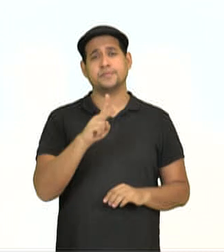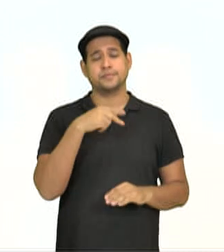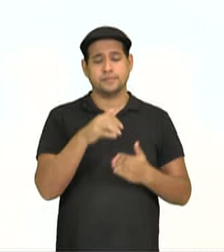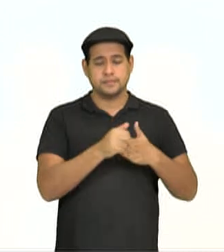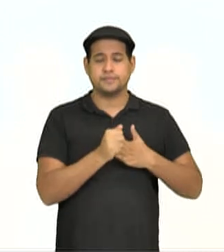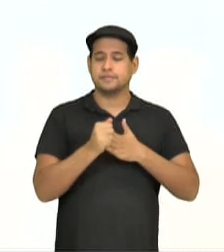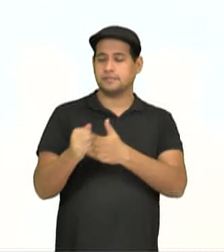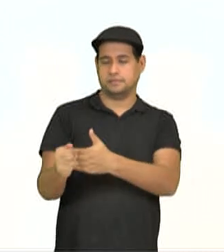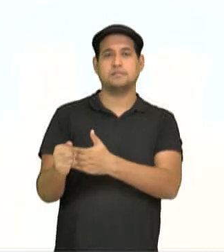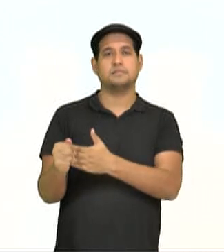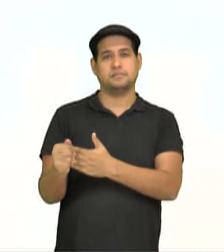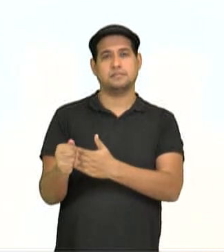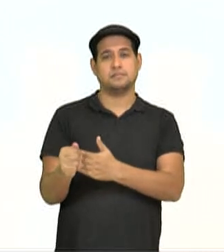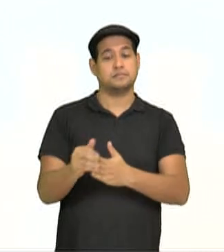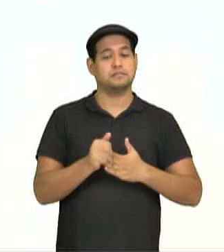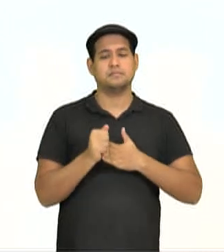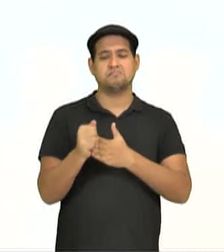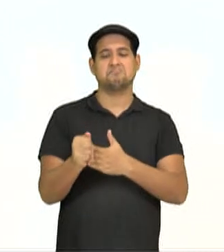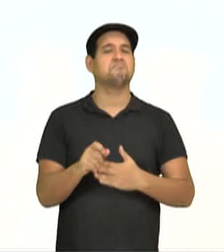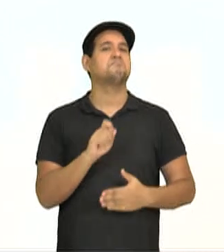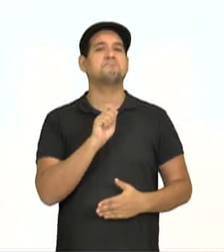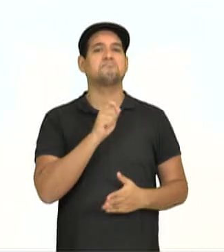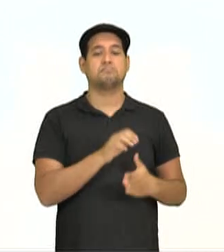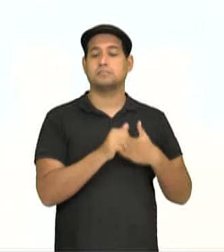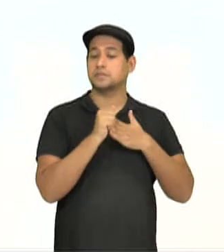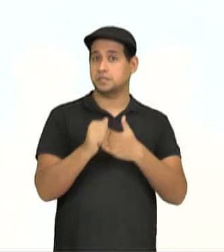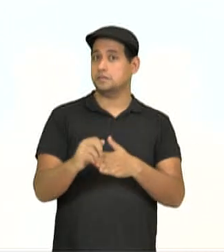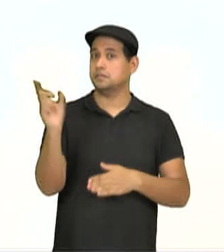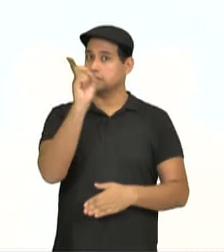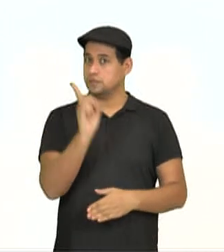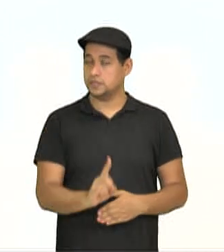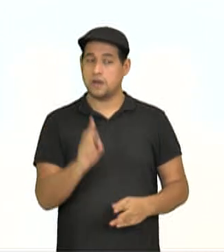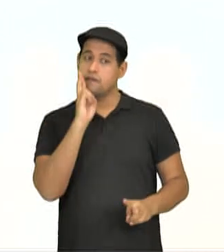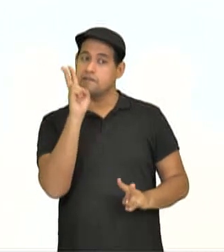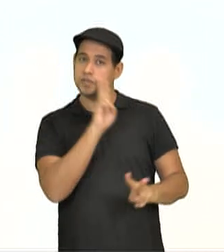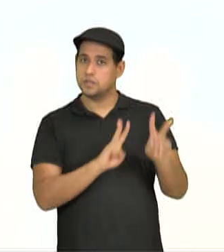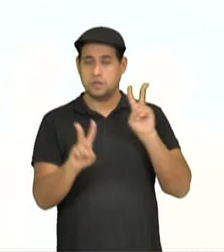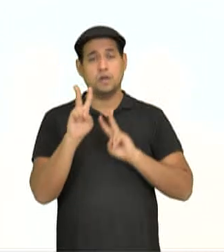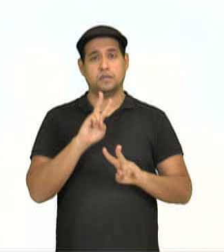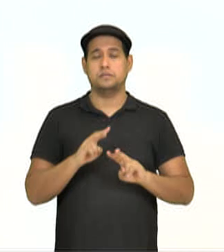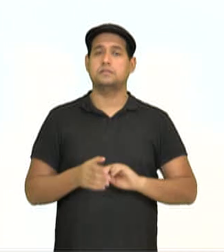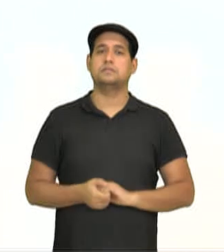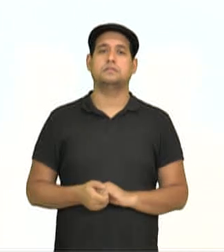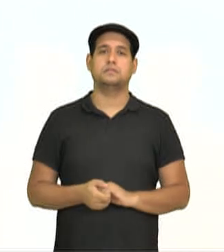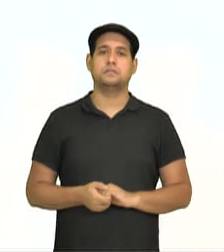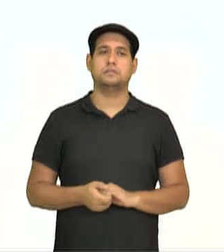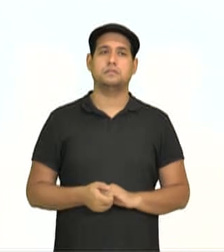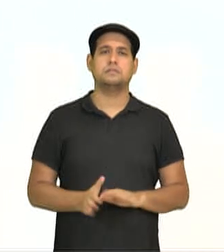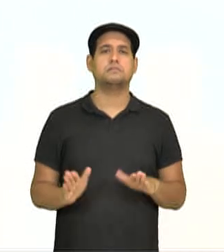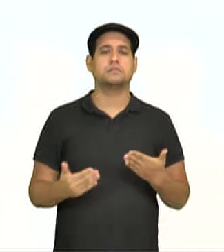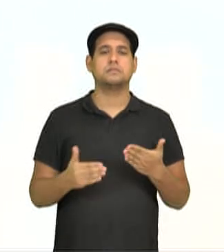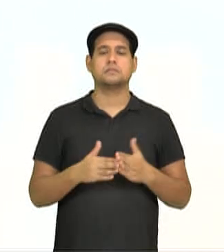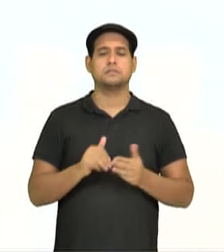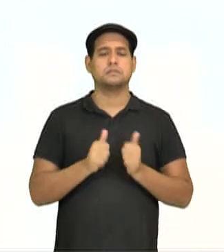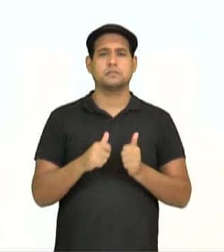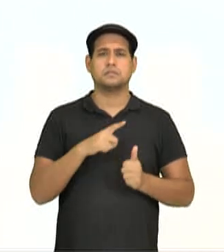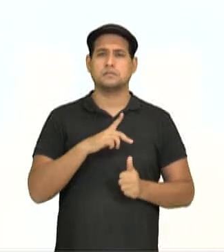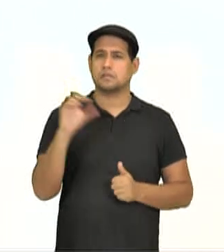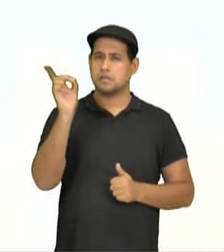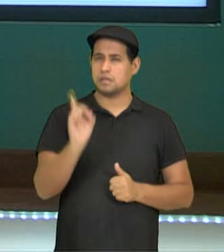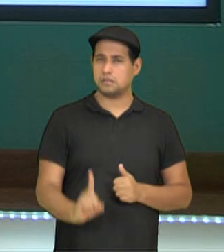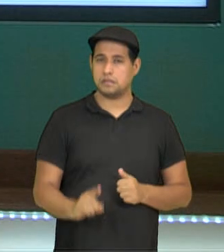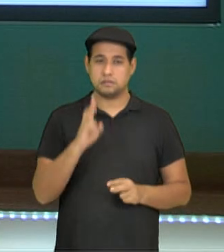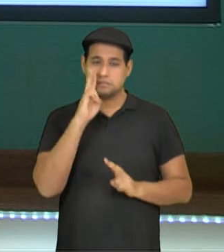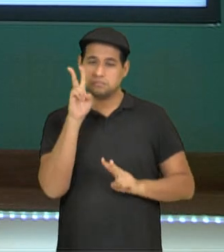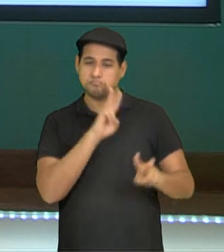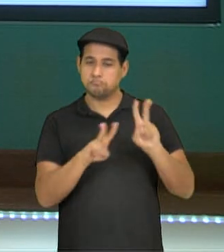atleta que vai guiar. Ele vai guiar quem? Ele vai guiar um deficiente visual, um cego. Então, para os atletas deficientes